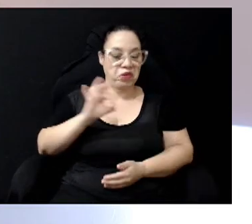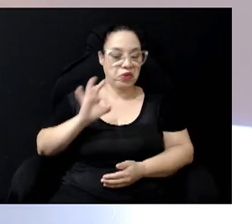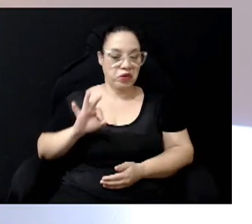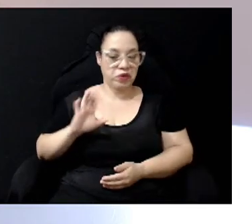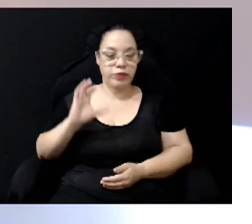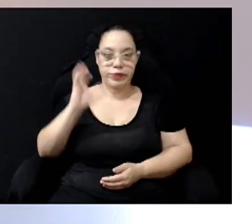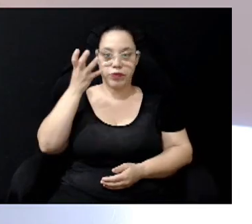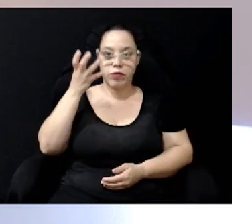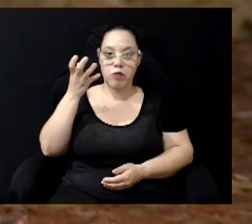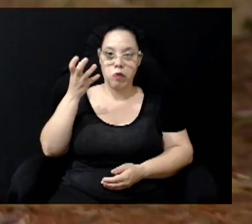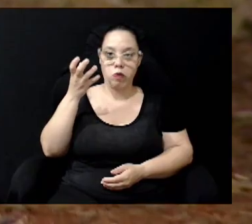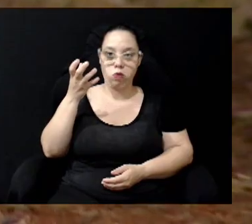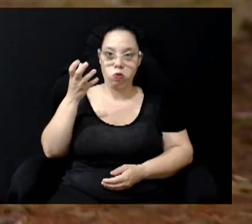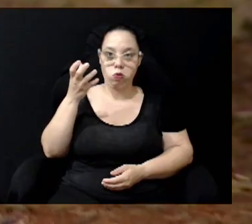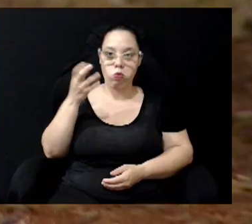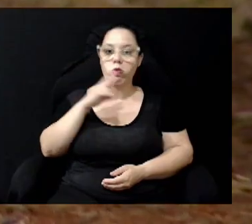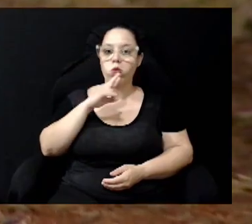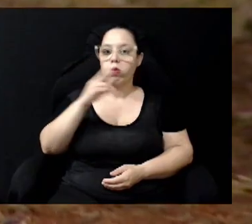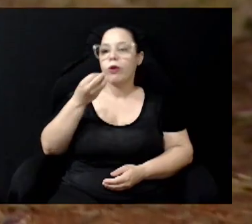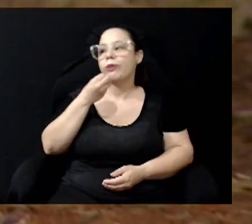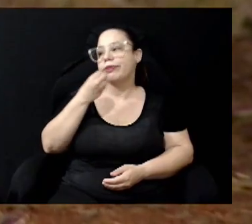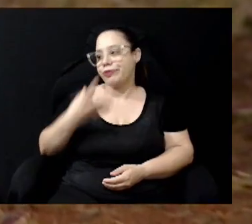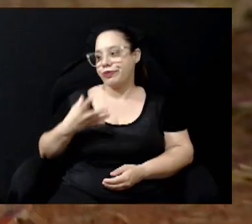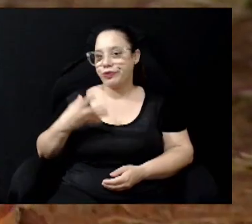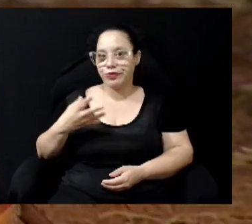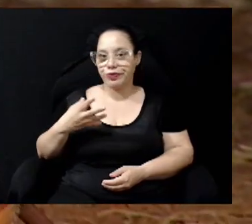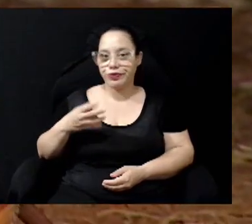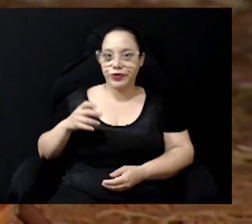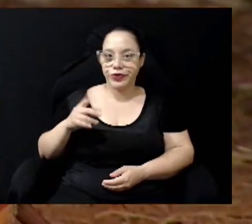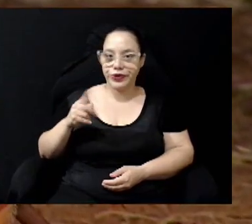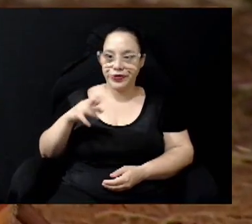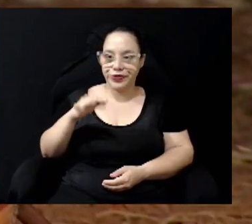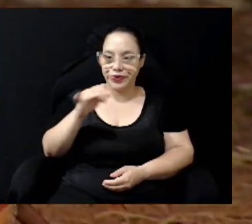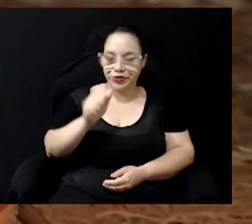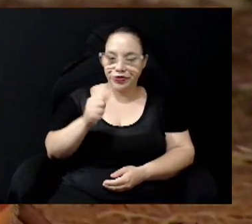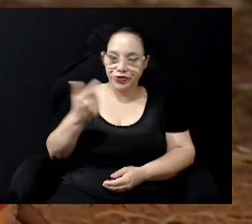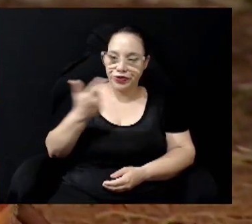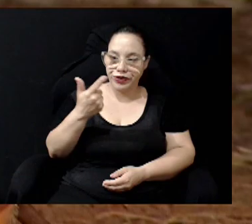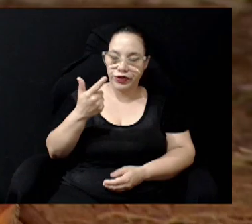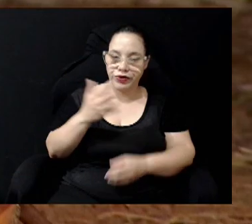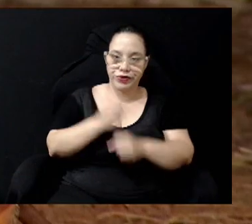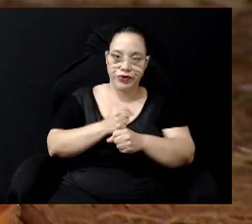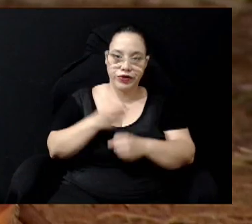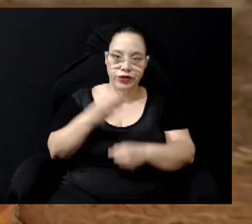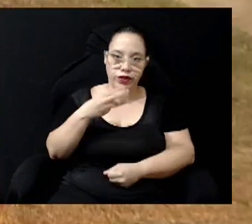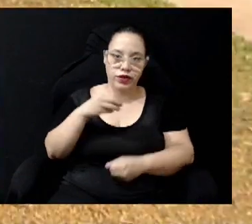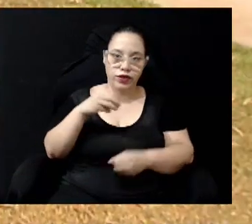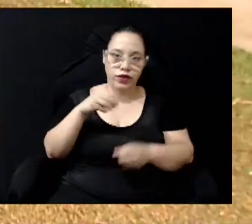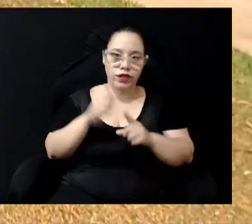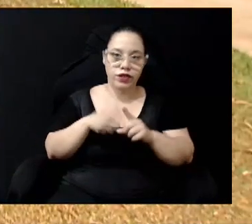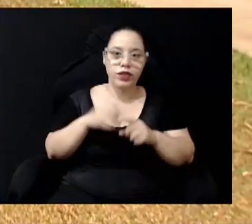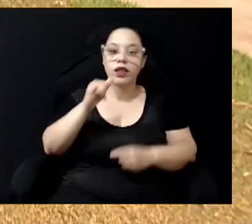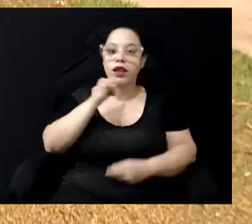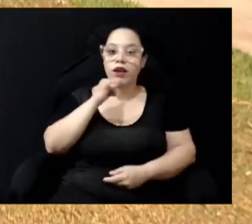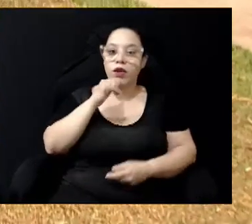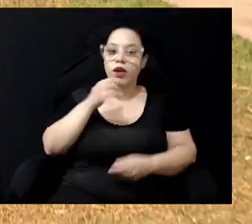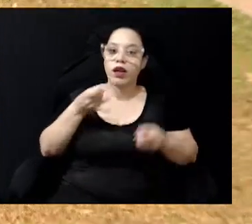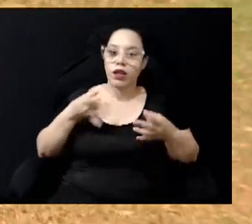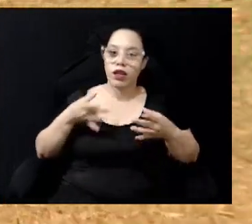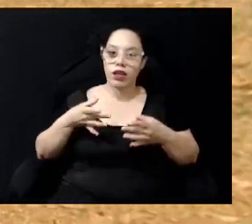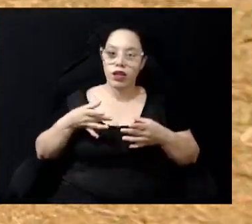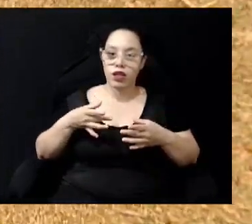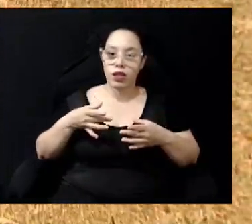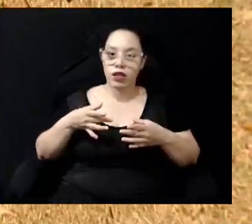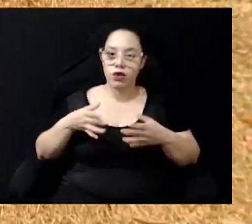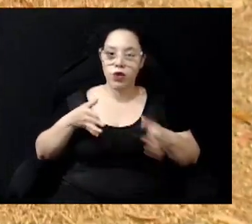animal responde muito bem. A Kiara, de 2 anos e 3 meses, é um exemplo desse benefício. Até a disposição